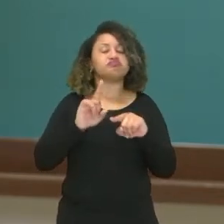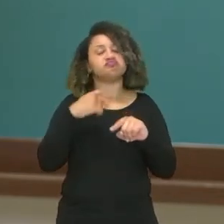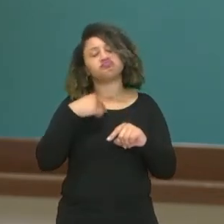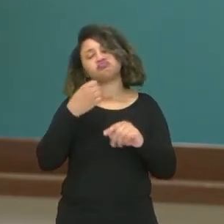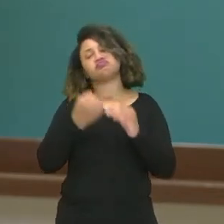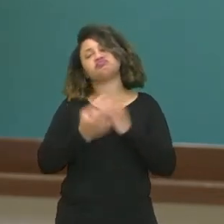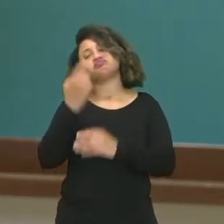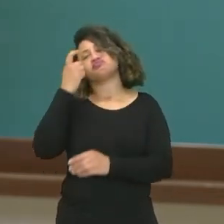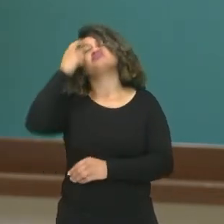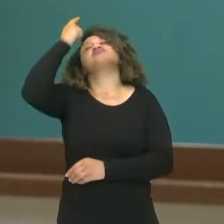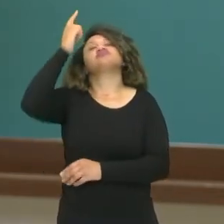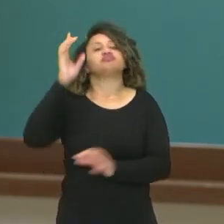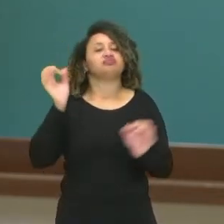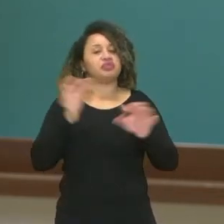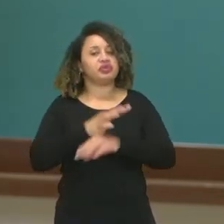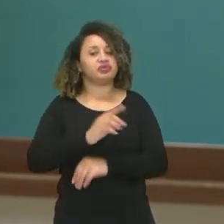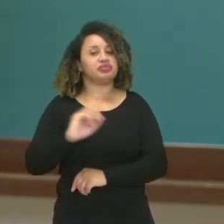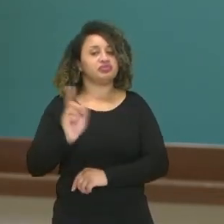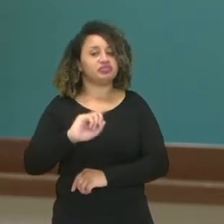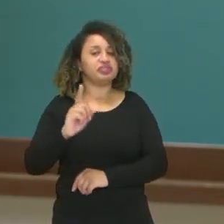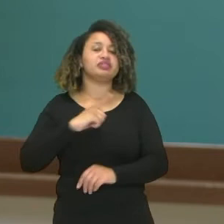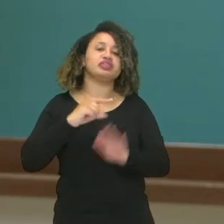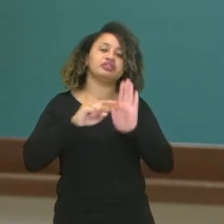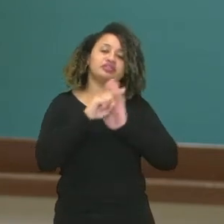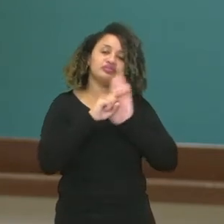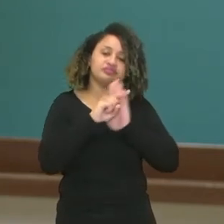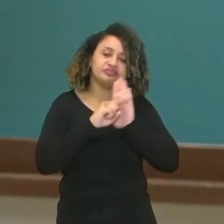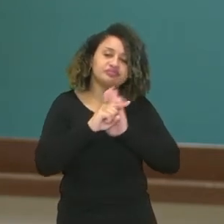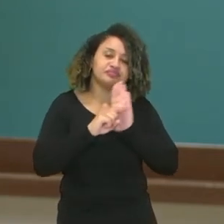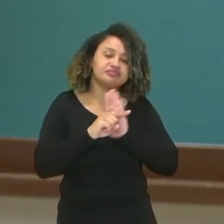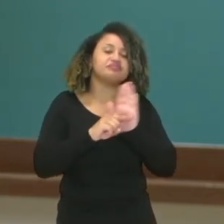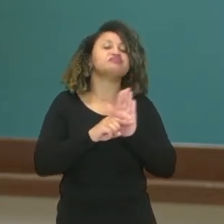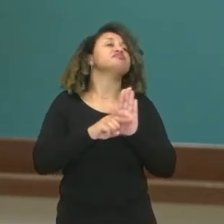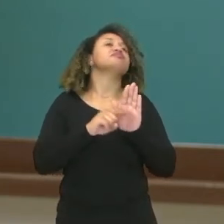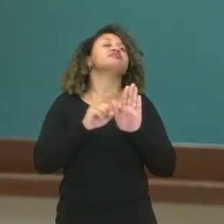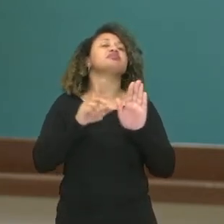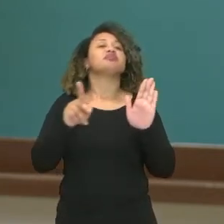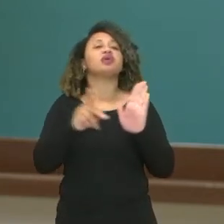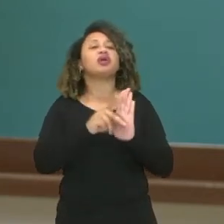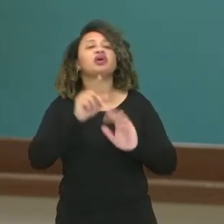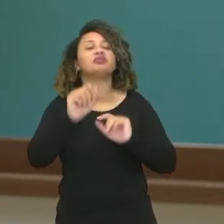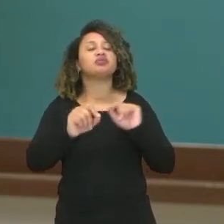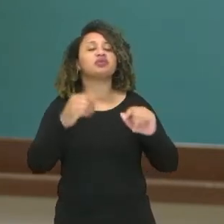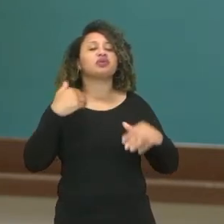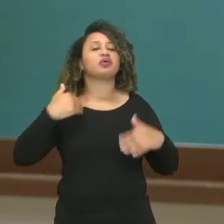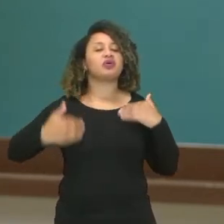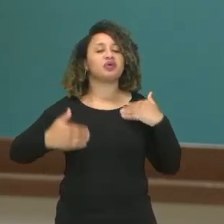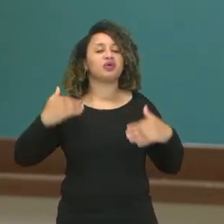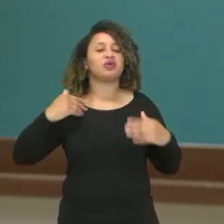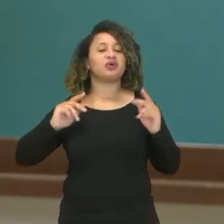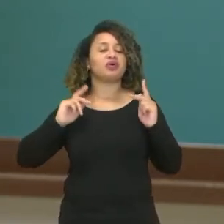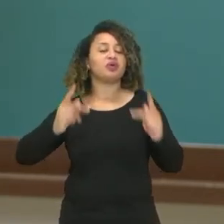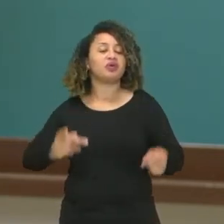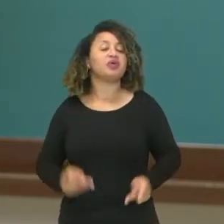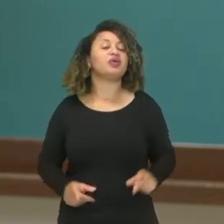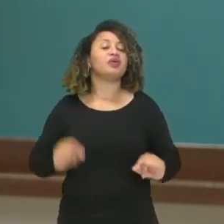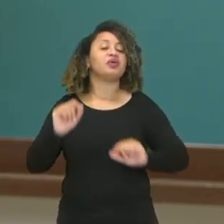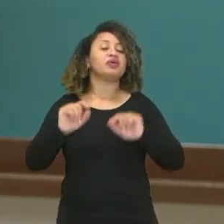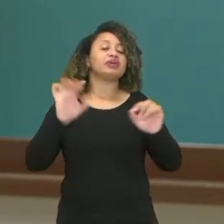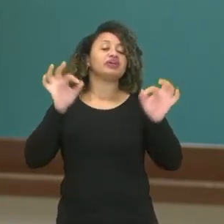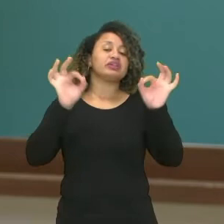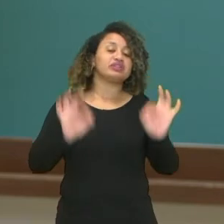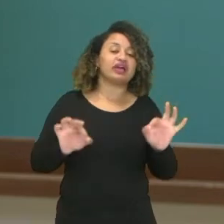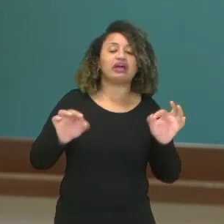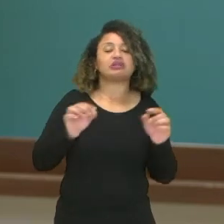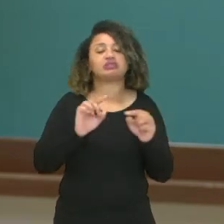do nada, né? Foram feitos estudos com relação ao corpo do ser humano, o que é adequado, o que não é, o